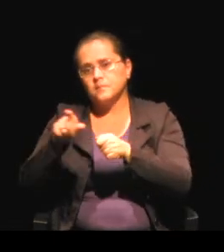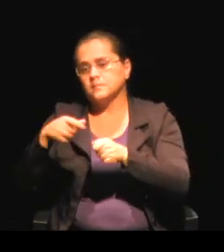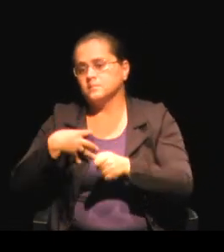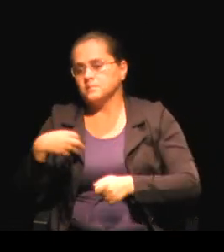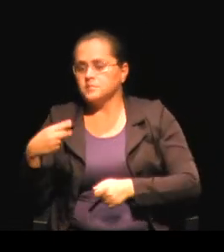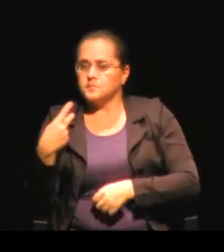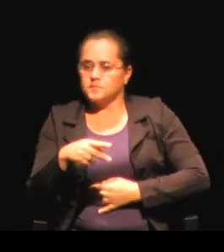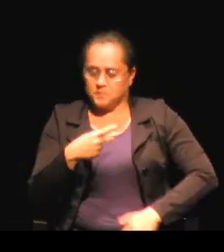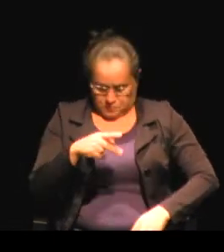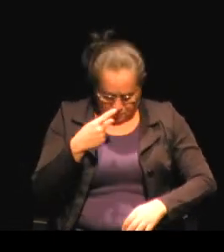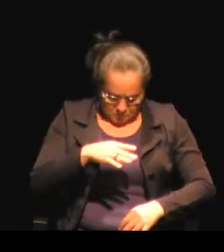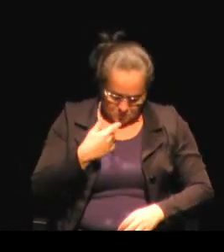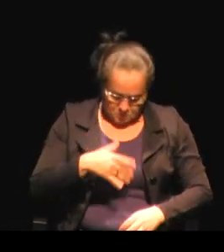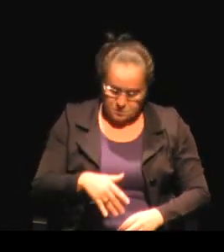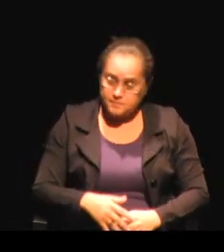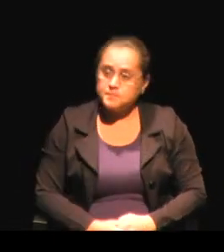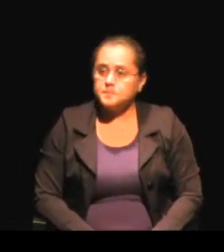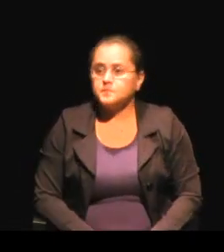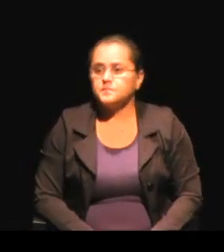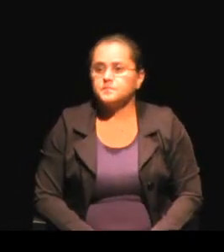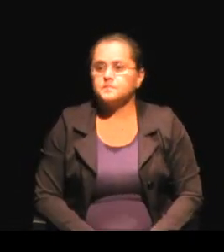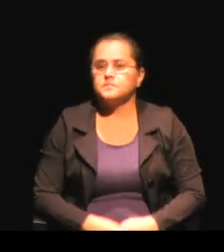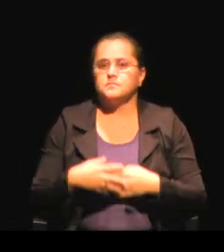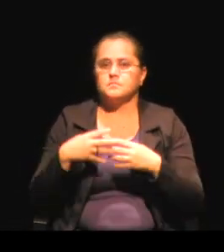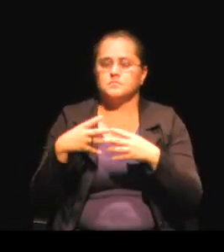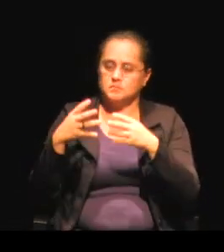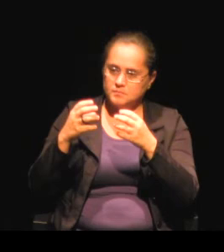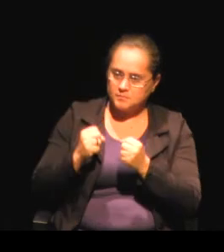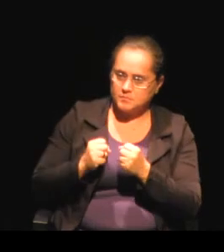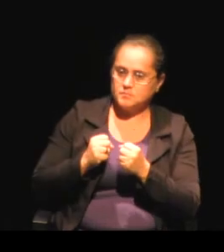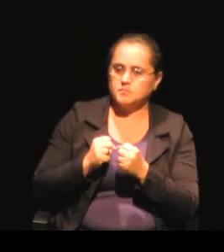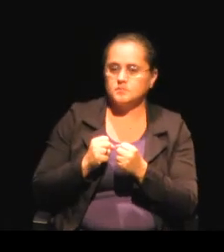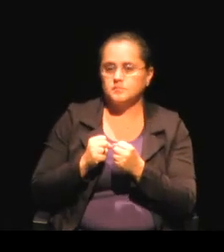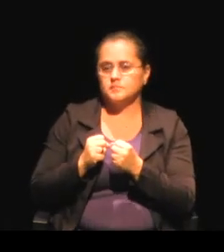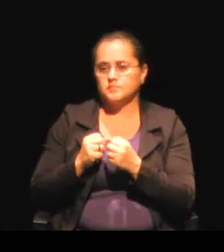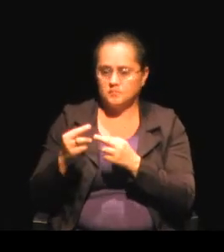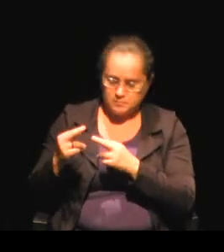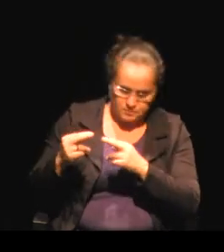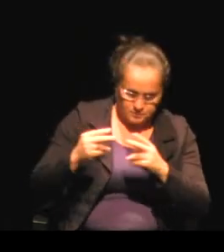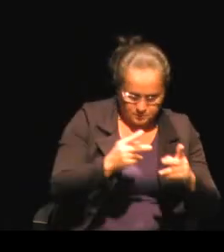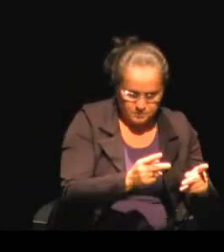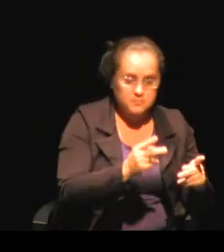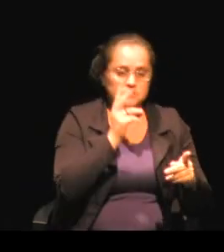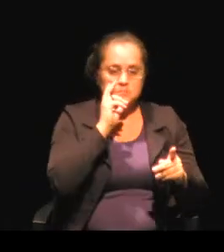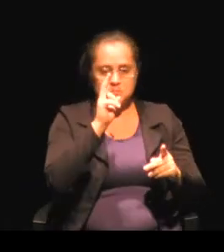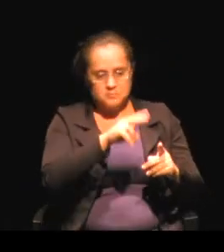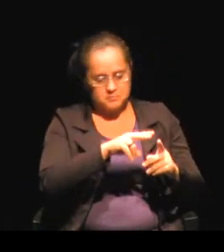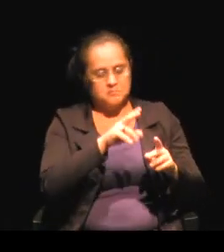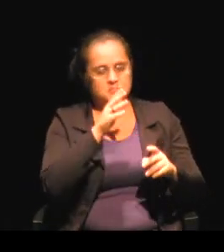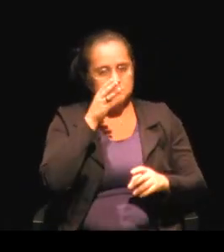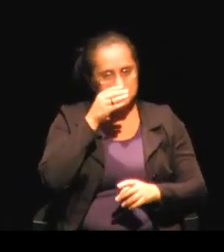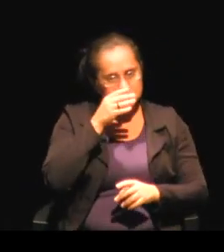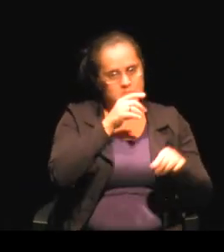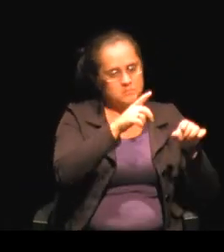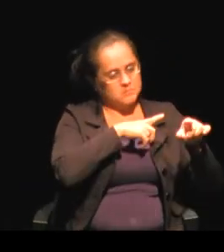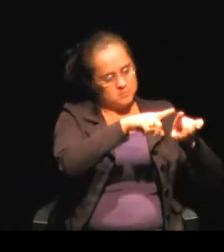E foram refeitas roupas e alguns instrumentos que foram dele. É uma grande vitrine que recebe de cara assim, o visitante, e atrás